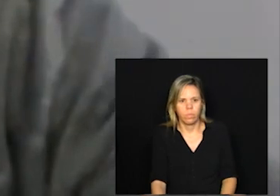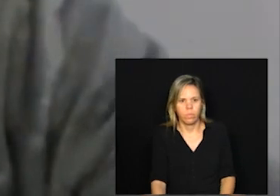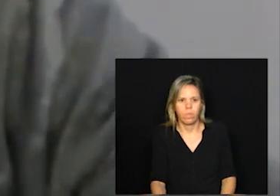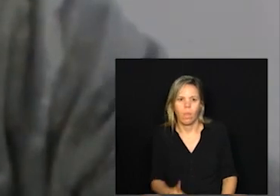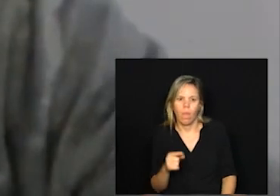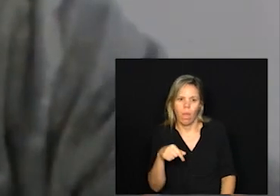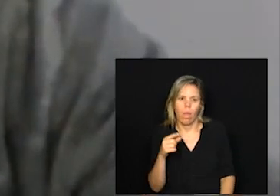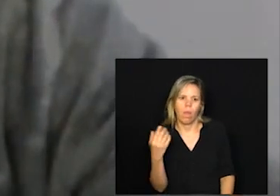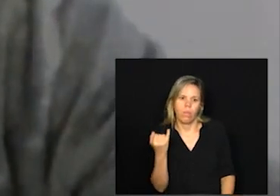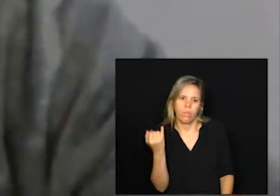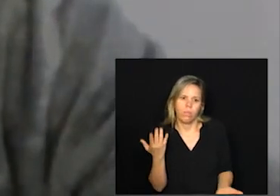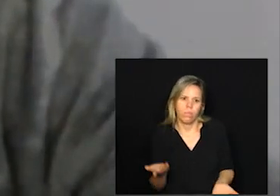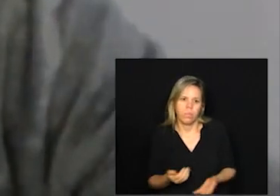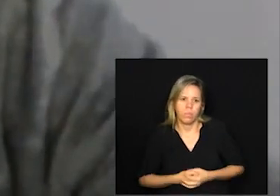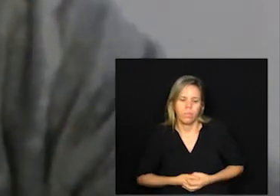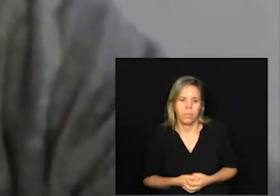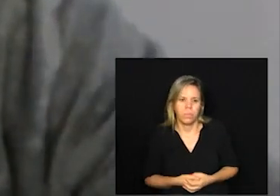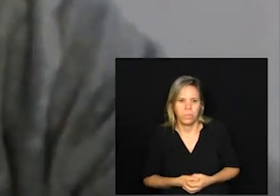item bastante